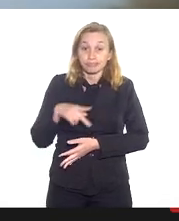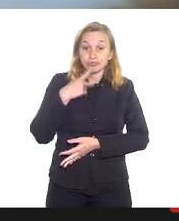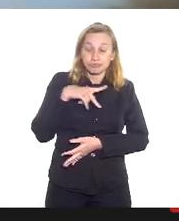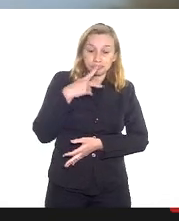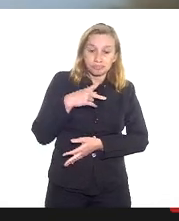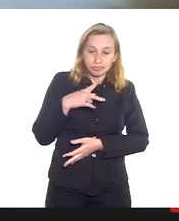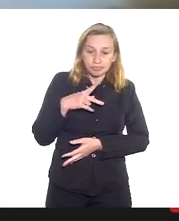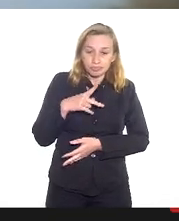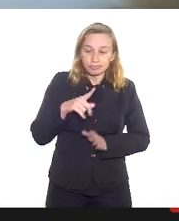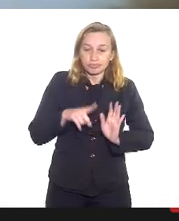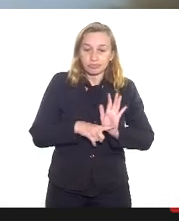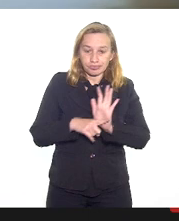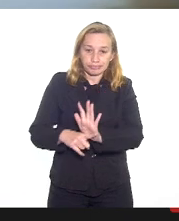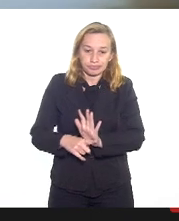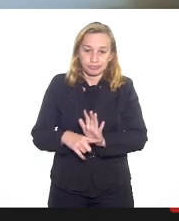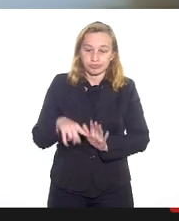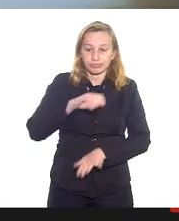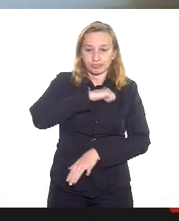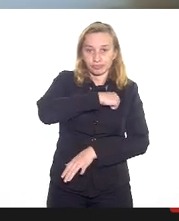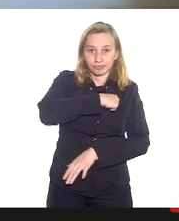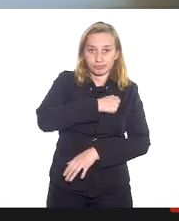o regime de recuperação fiscal,